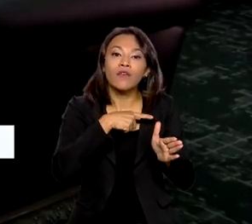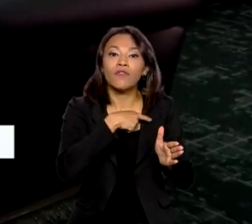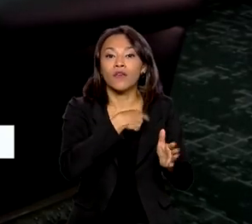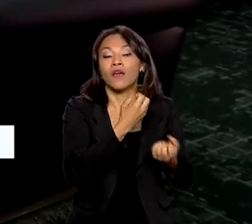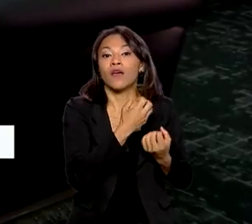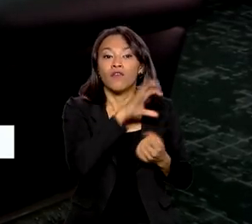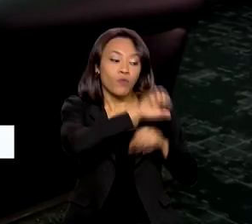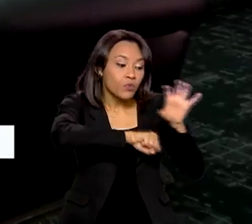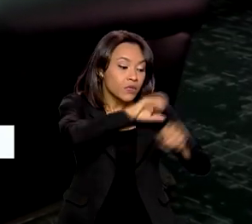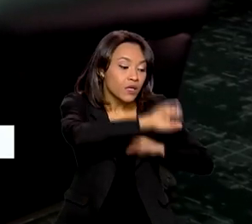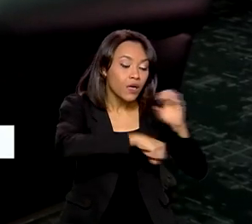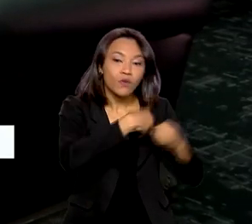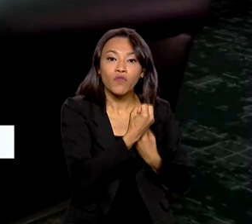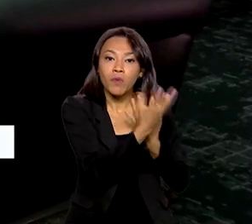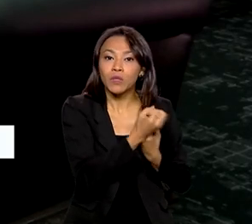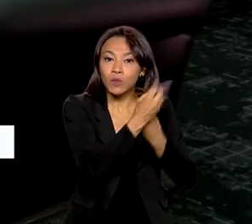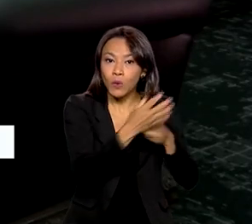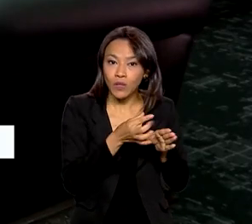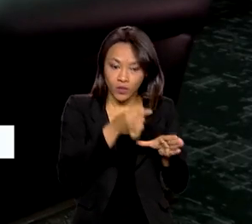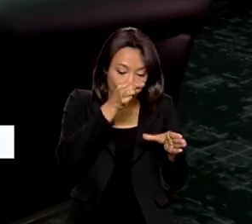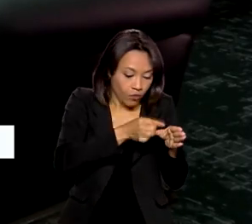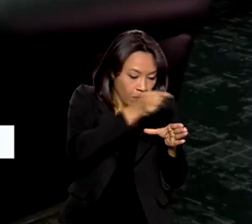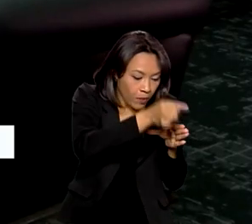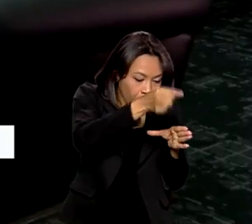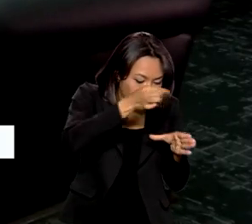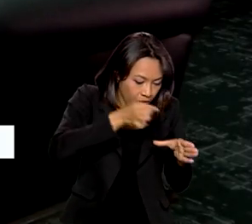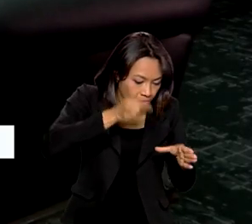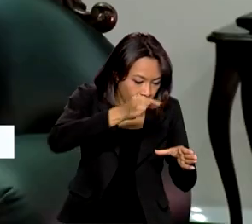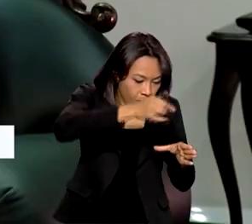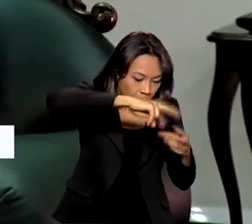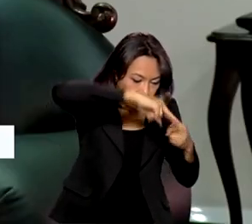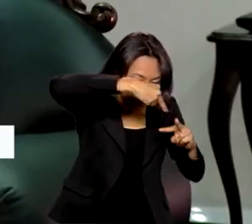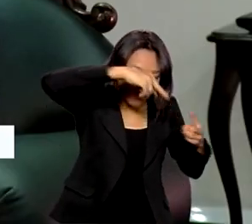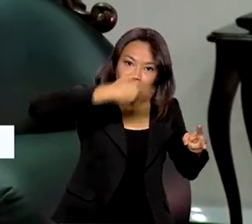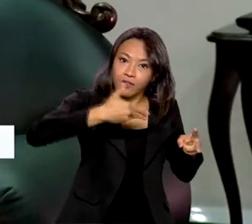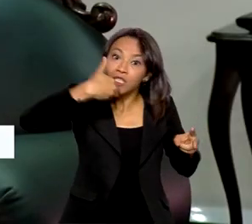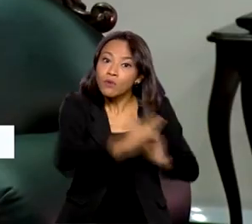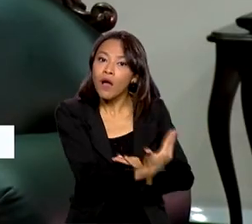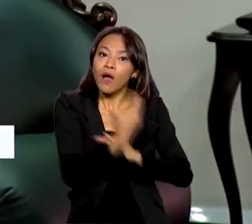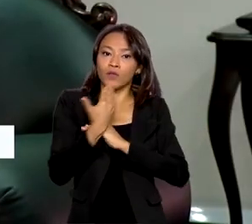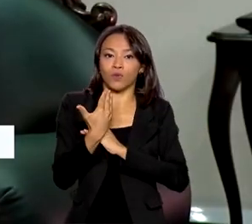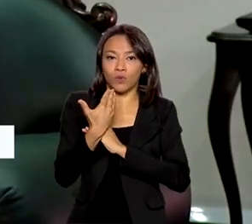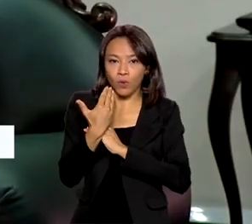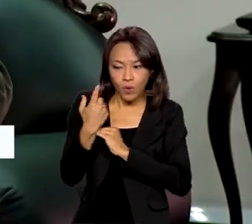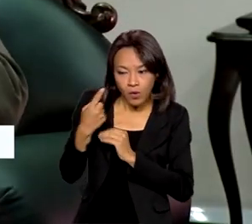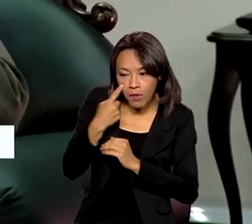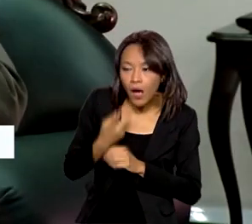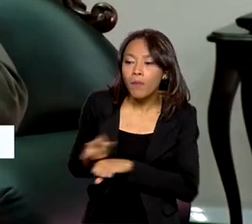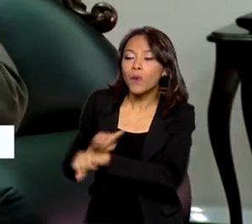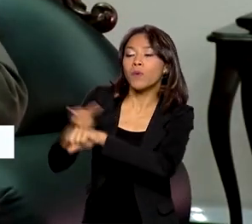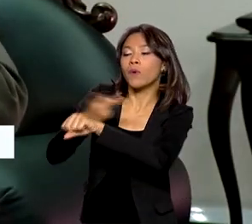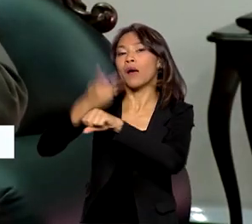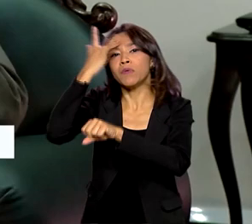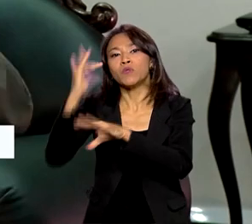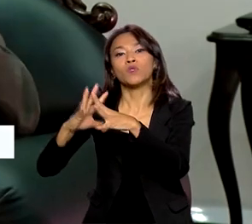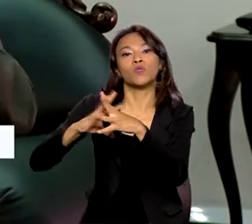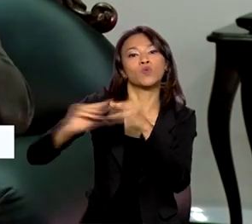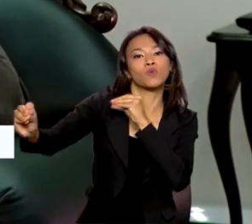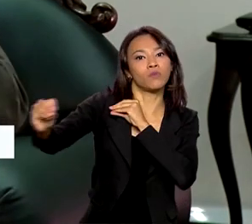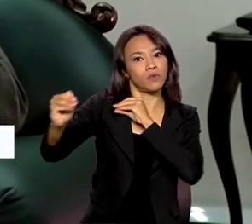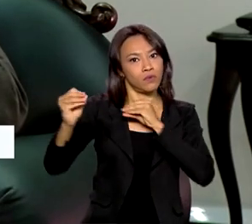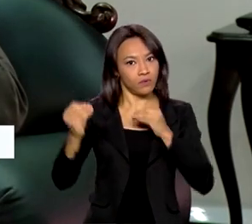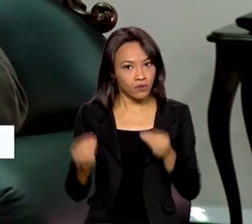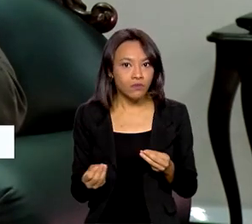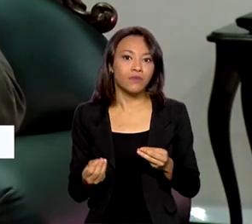banco de perfis genéticos ele a importância desse banco na questão da investigação criminal na questão da localização de desaparecidos cão no outro